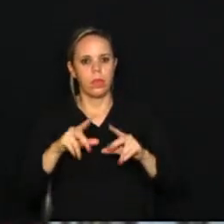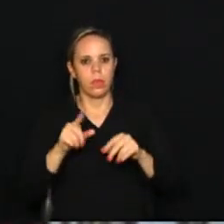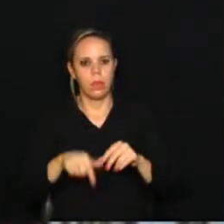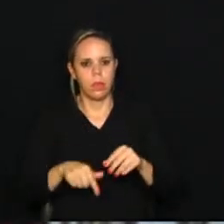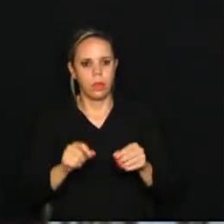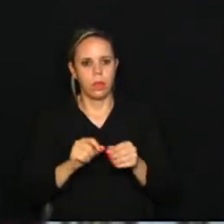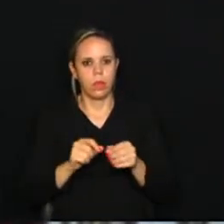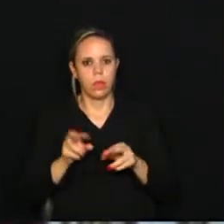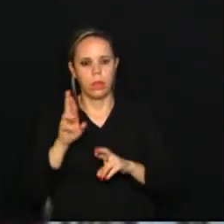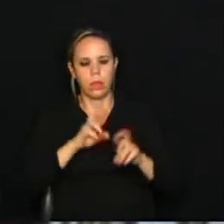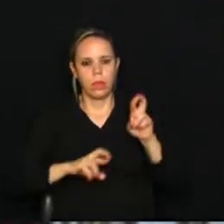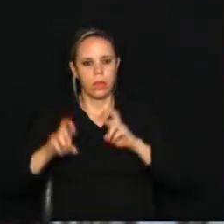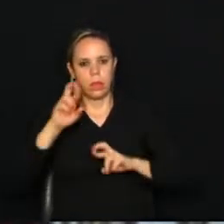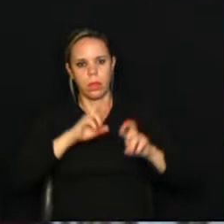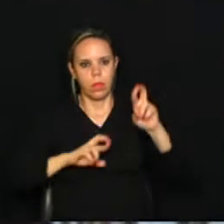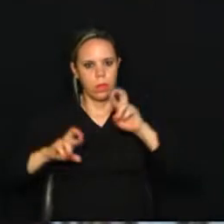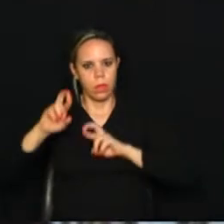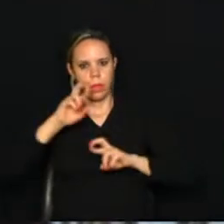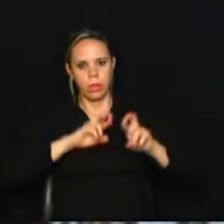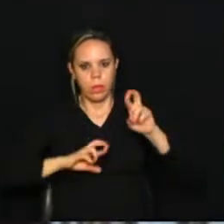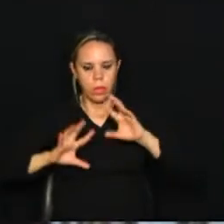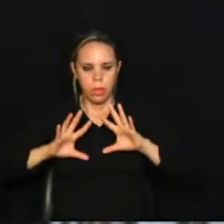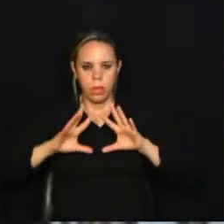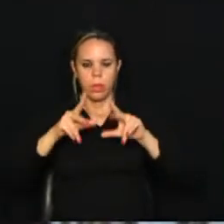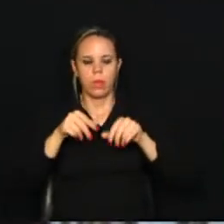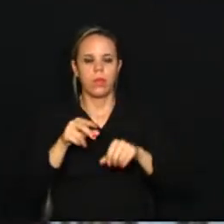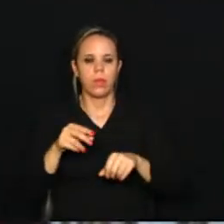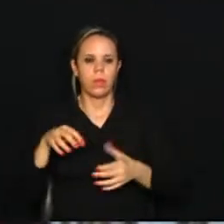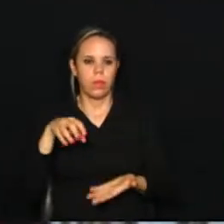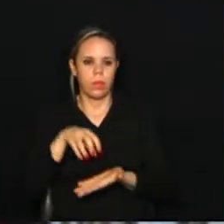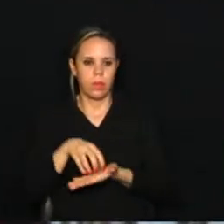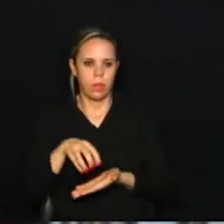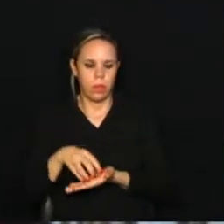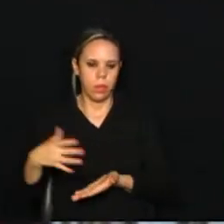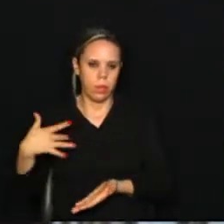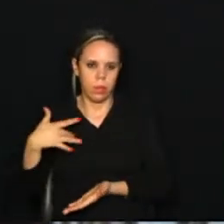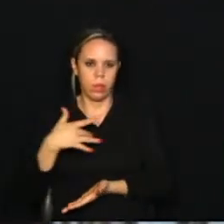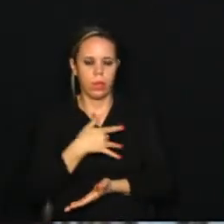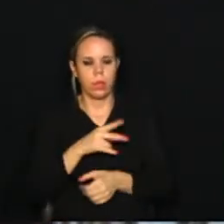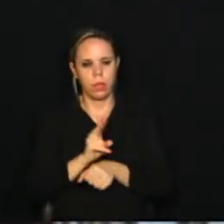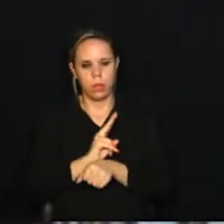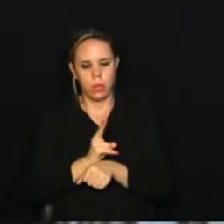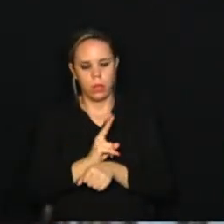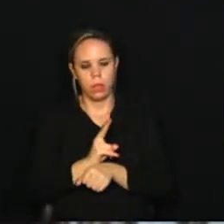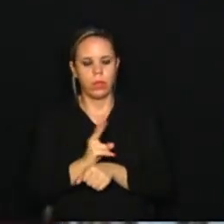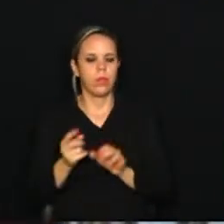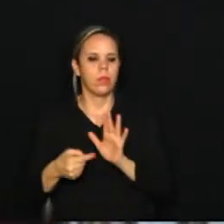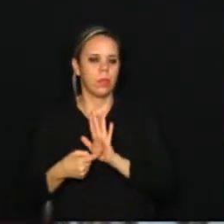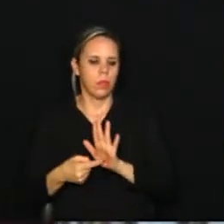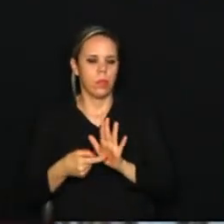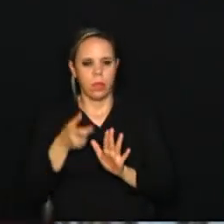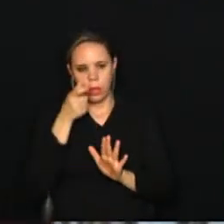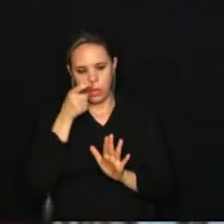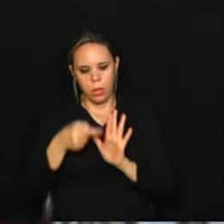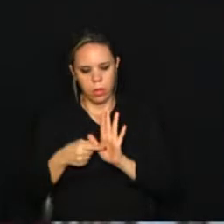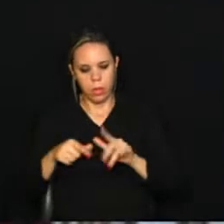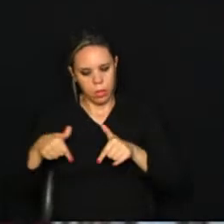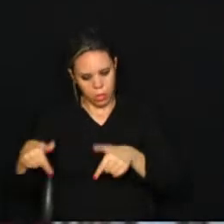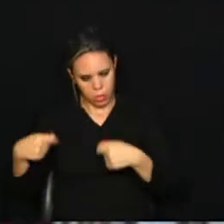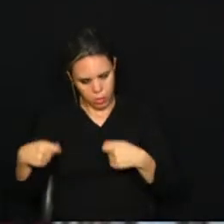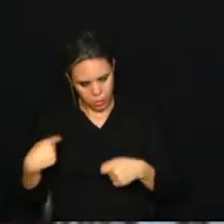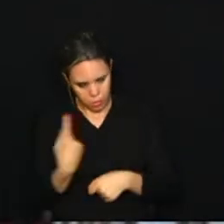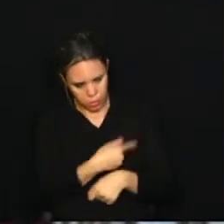foram vistoriadas e a Vigilância Sanitária apontou todas as ações que